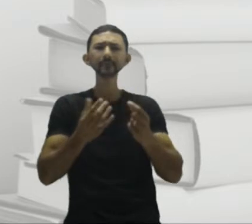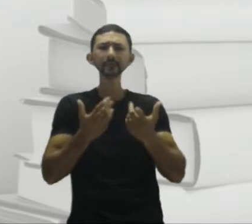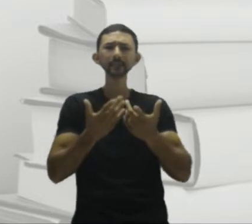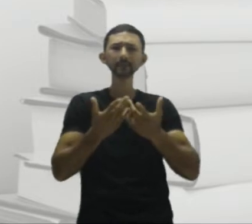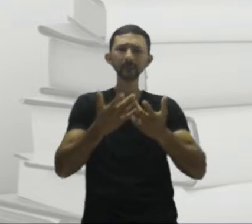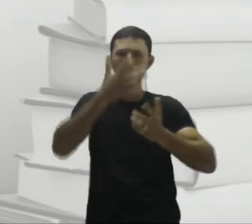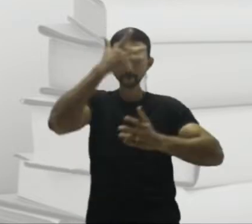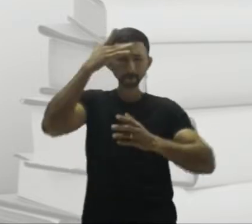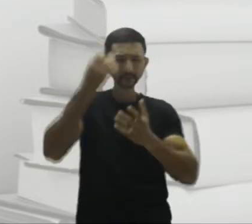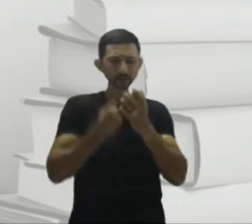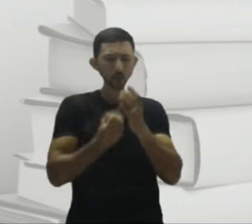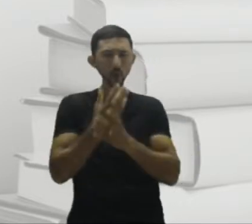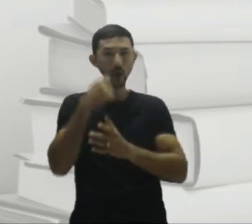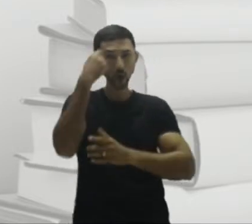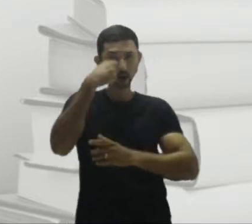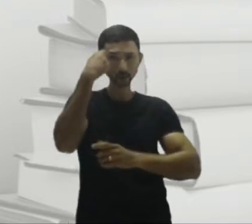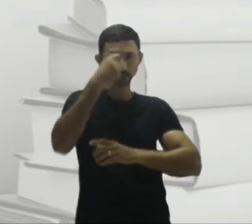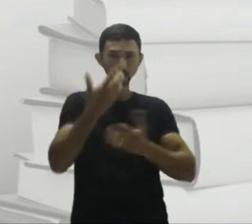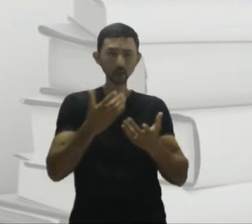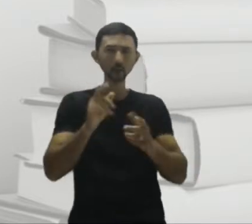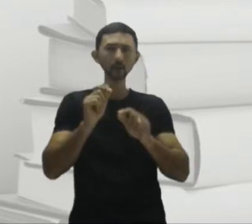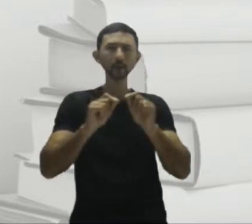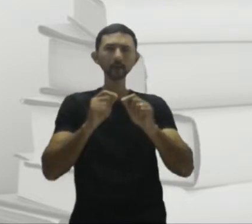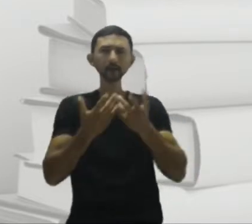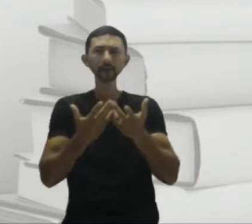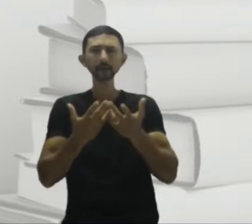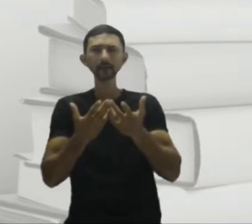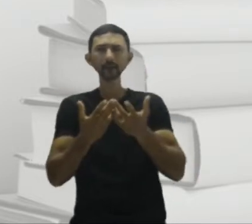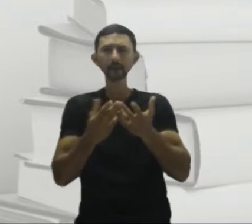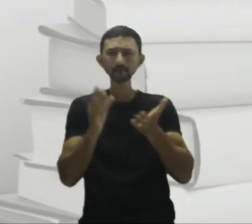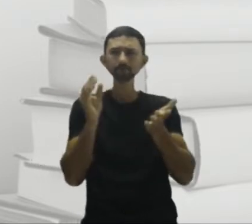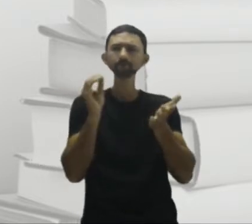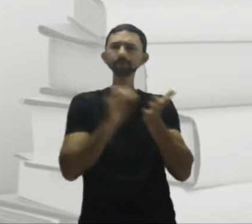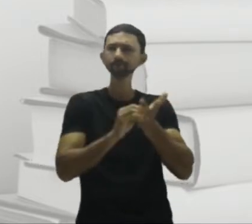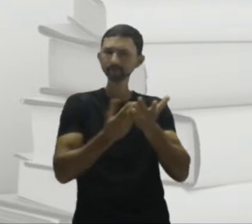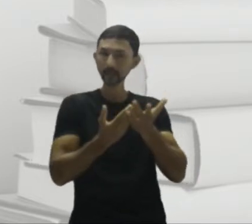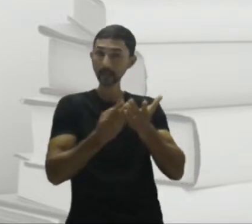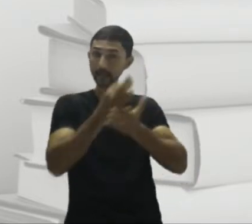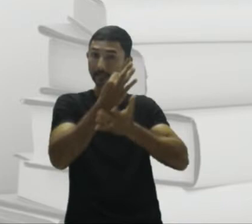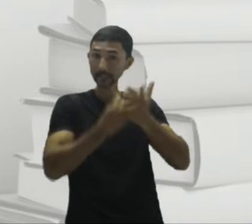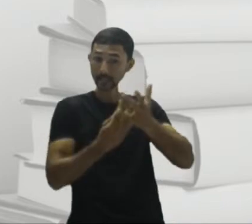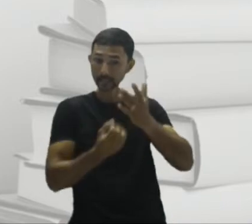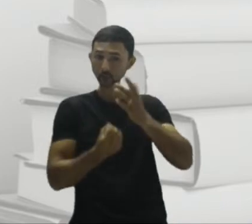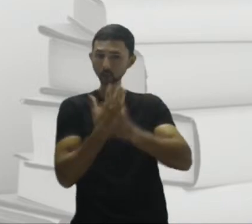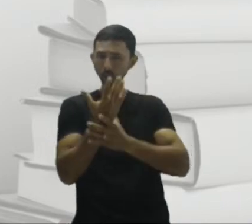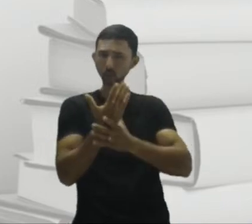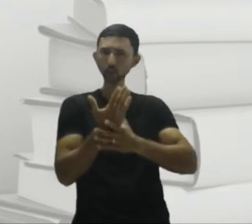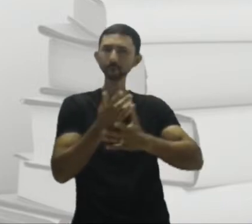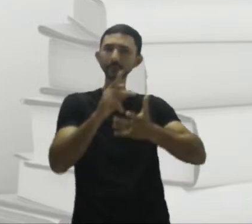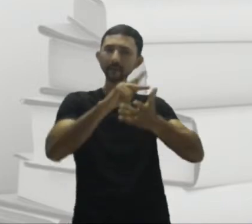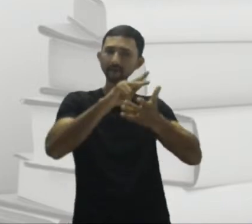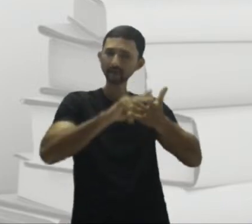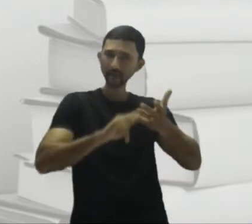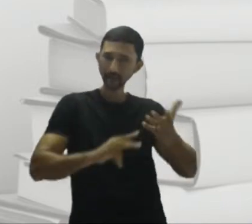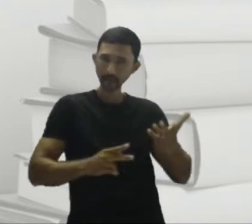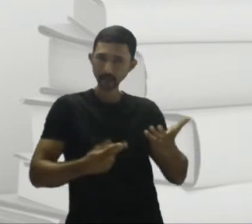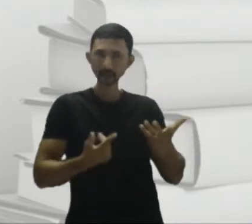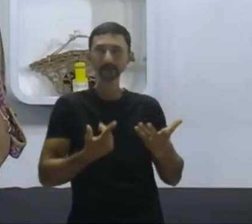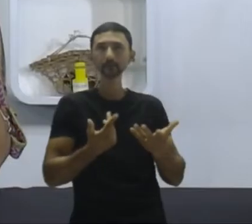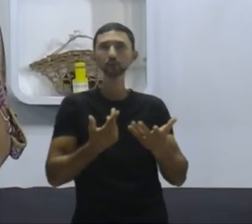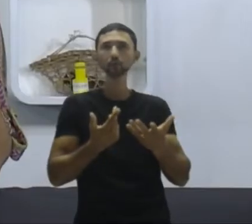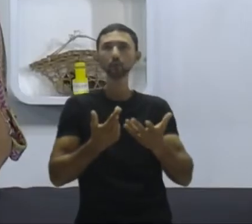os autores, eles compunham esses textos em versos, até